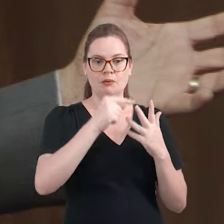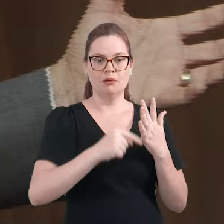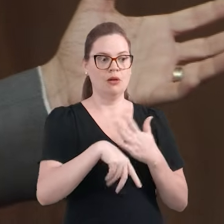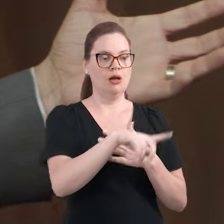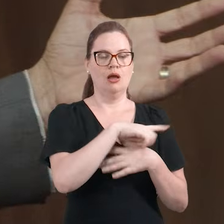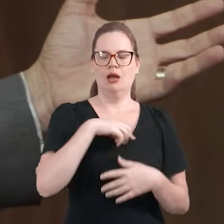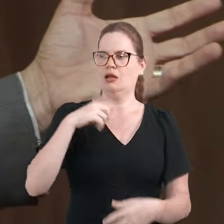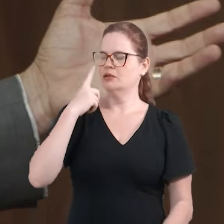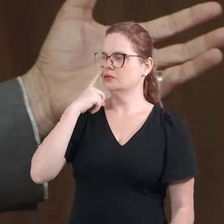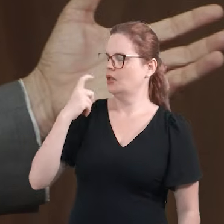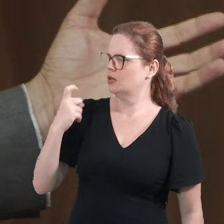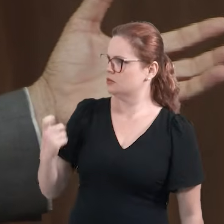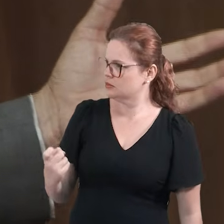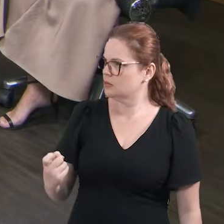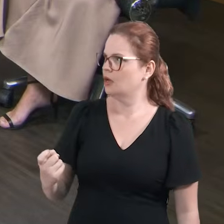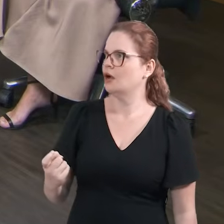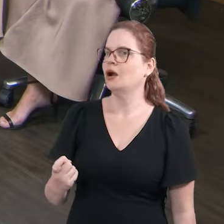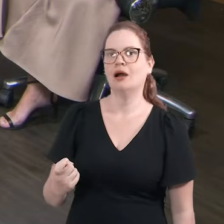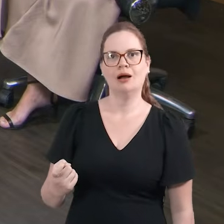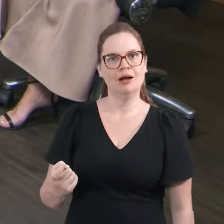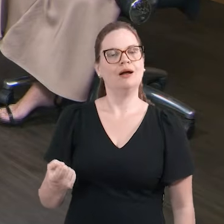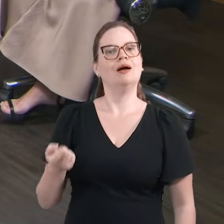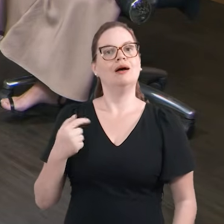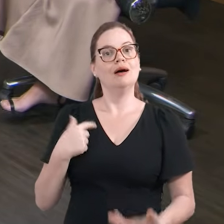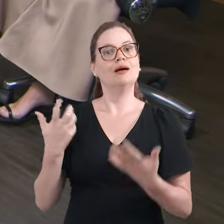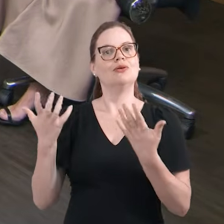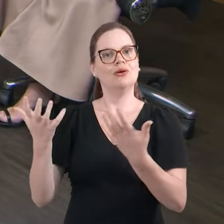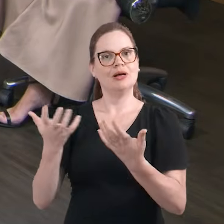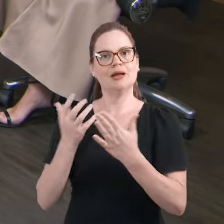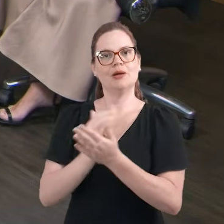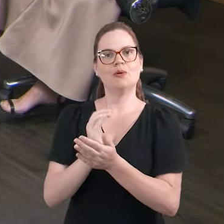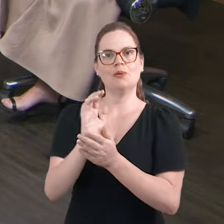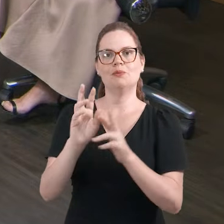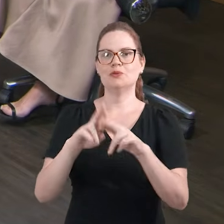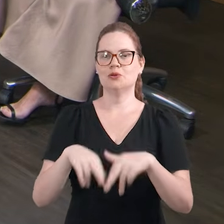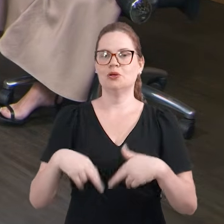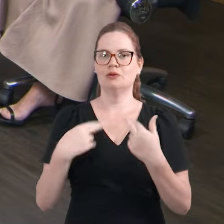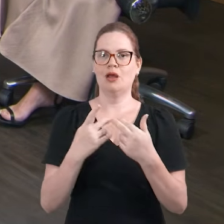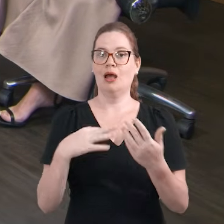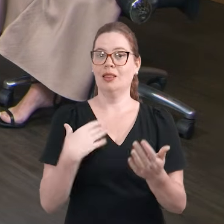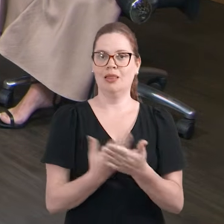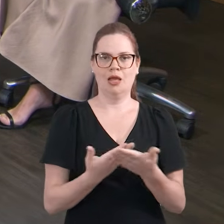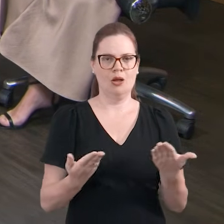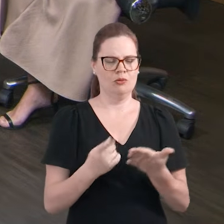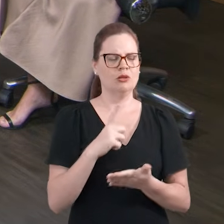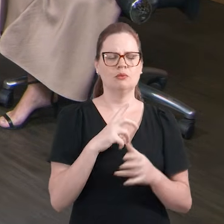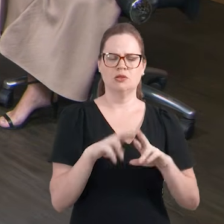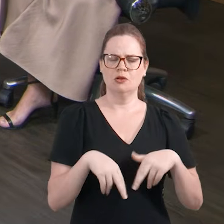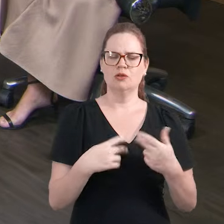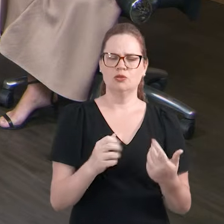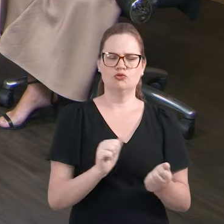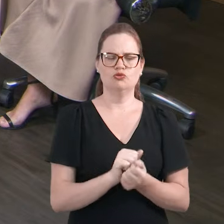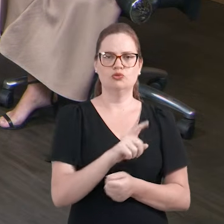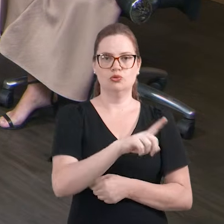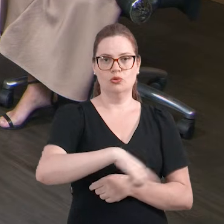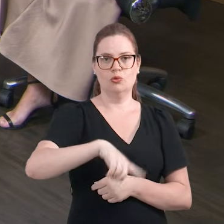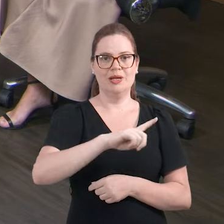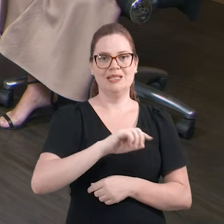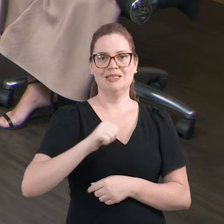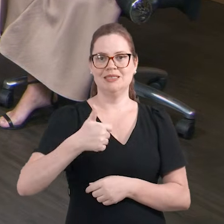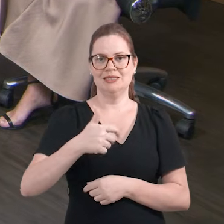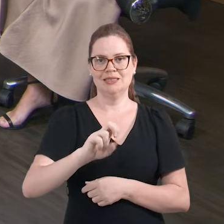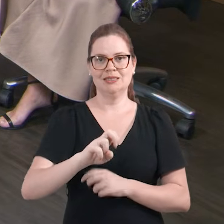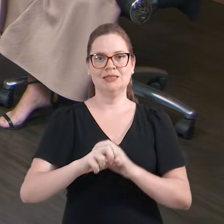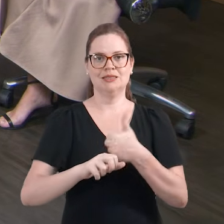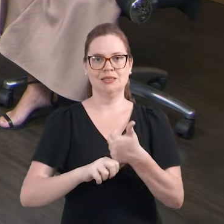se interessaram e começaram a se reunir conosco. Até hoje nós temos reuniões com eles. A cada 15